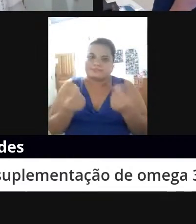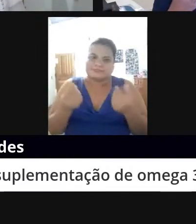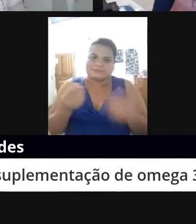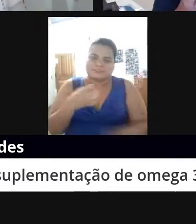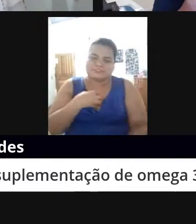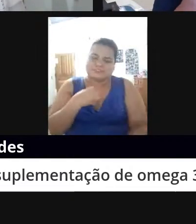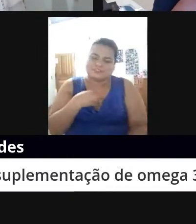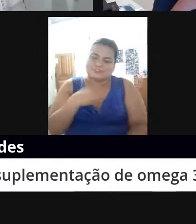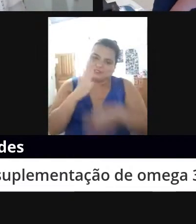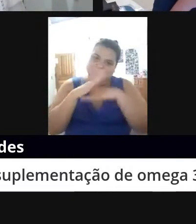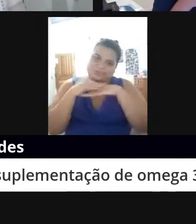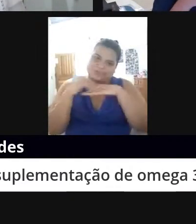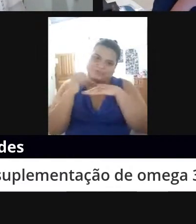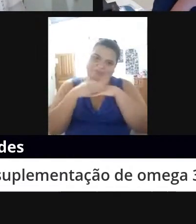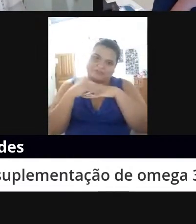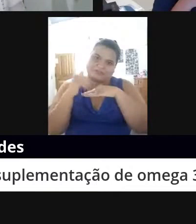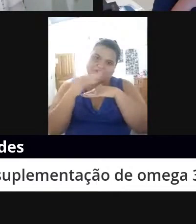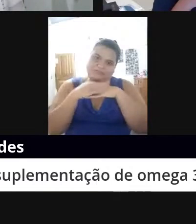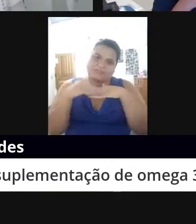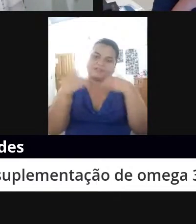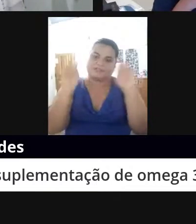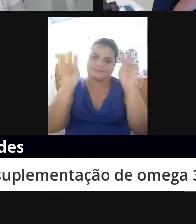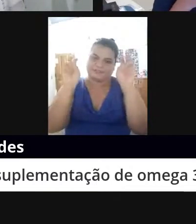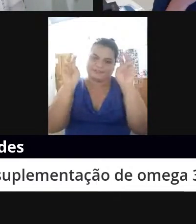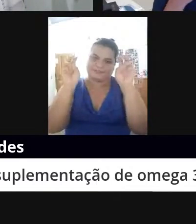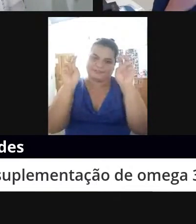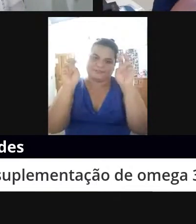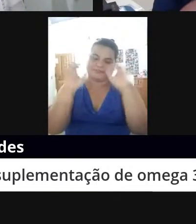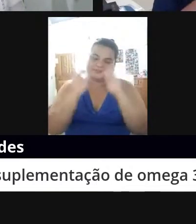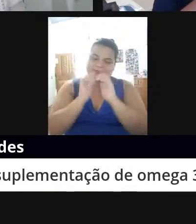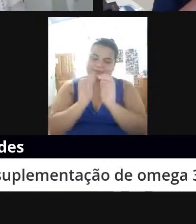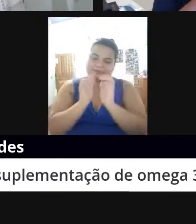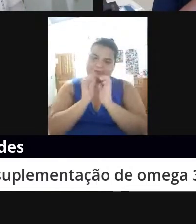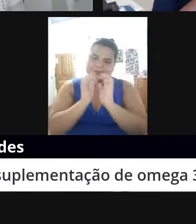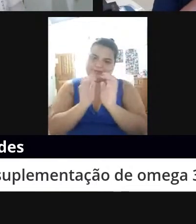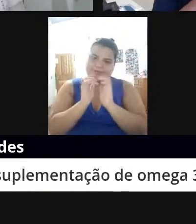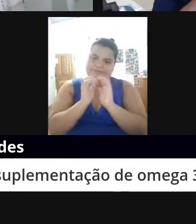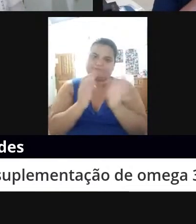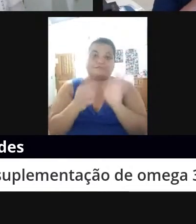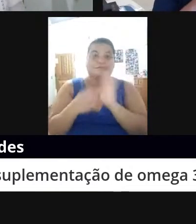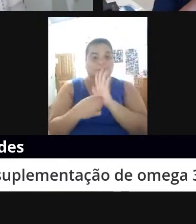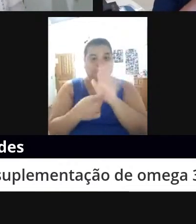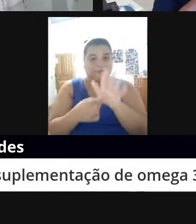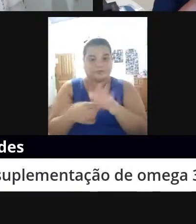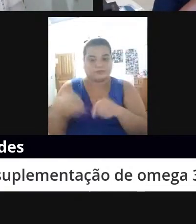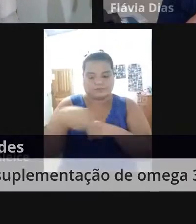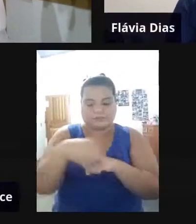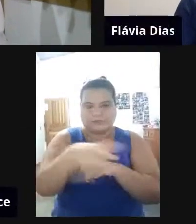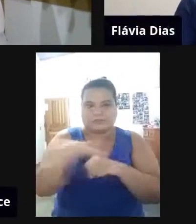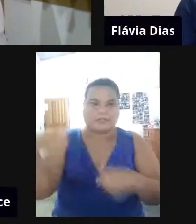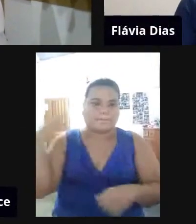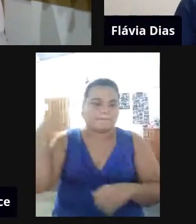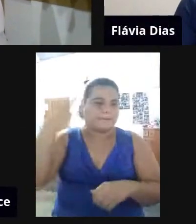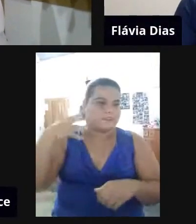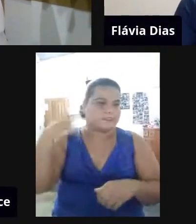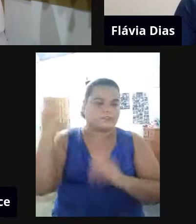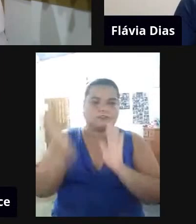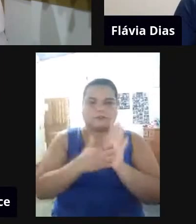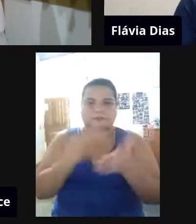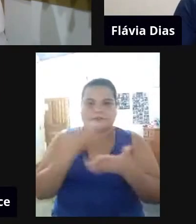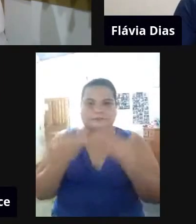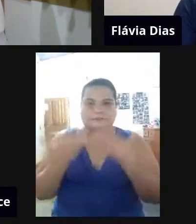e carinho ao tratar desse assunto, né, e trazer essa palestra tão enriquecedora neste